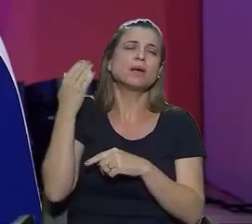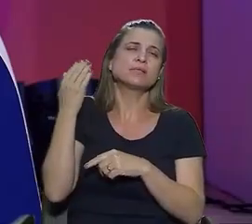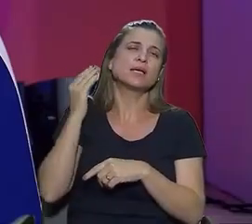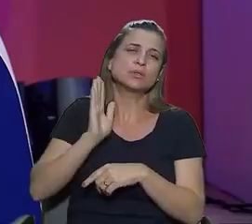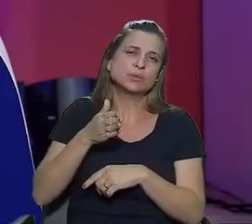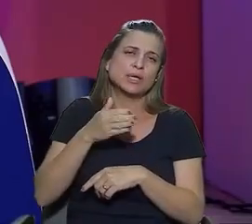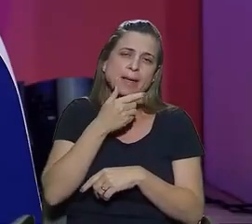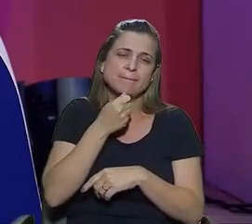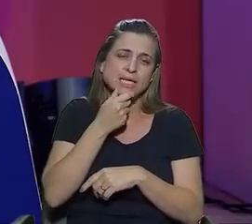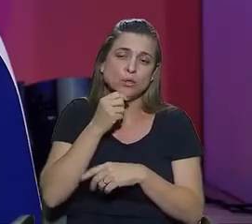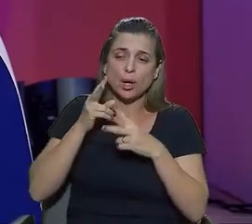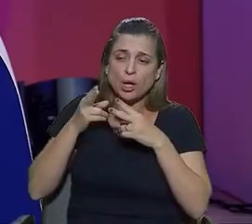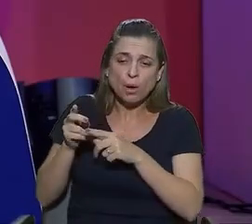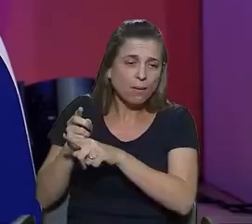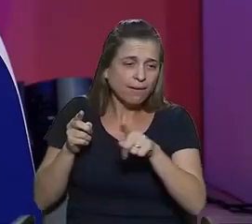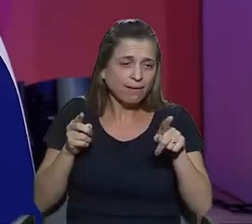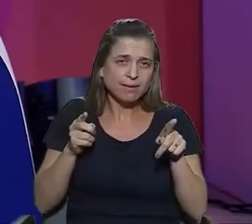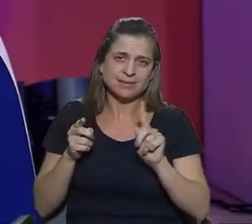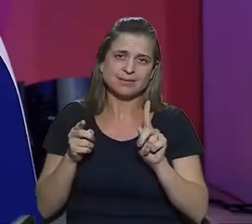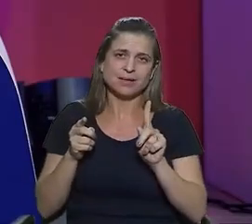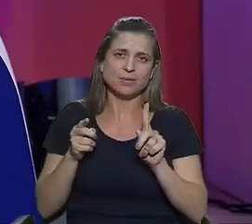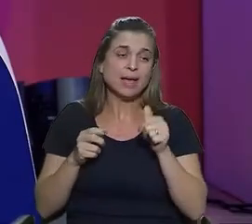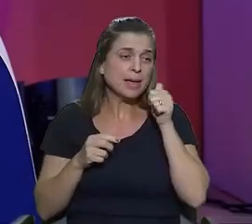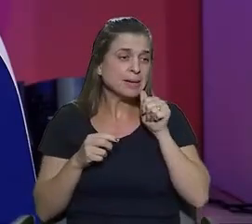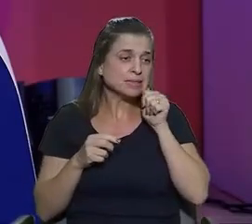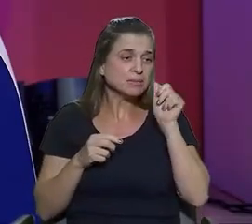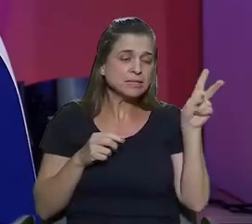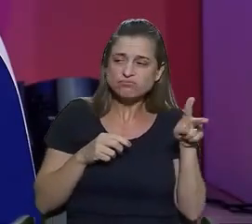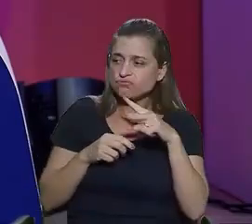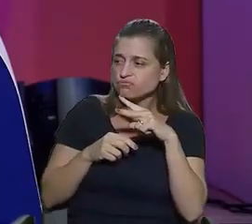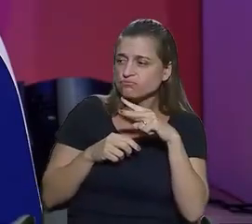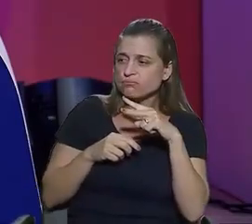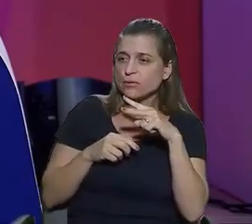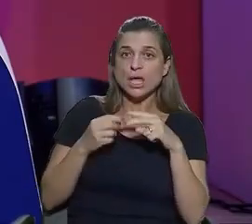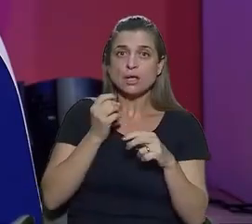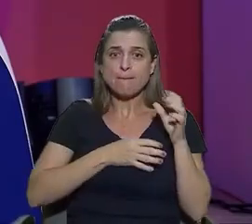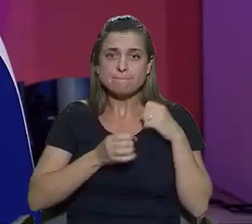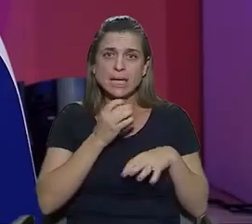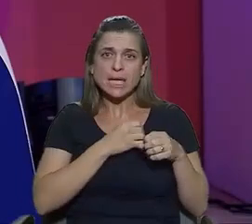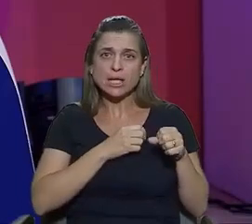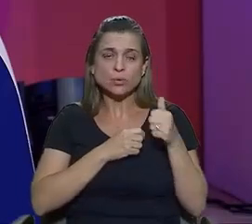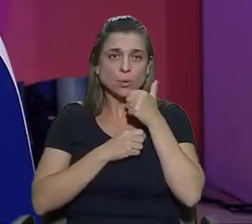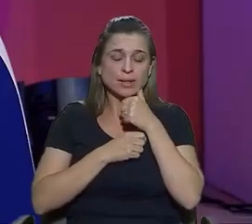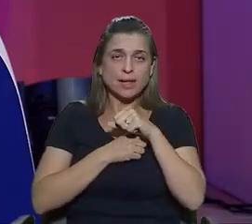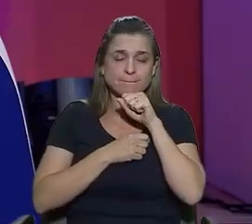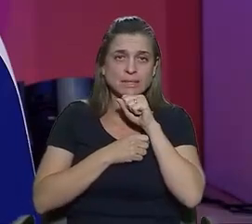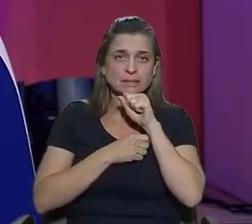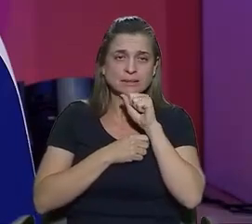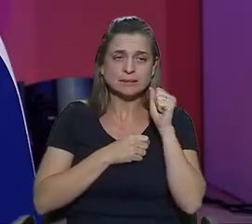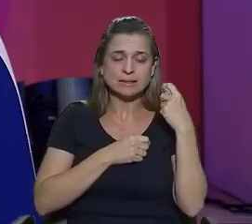mesmo, não igual a eles. As meninas ficavam me olhando e eu tinha medo das mães delas brigarem comigo, porque eu era um